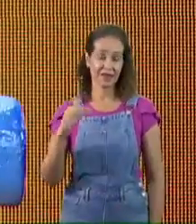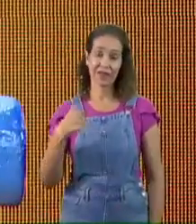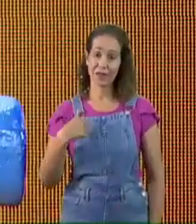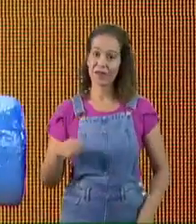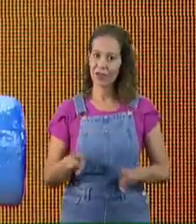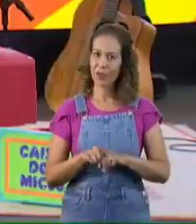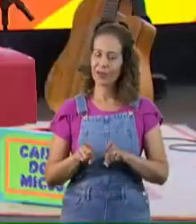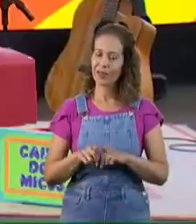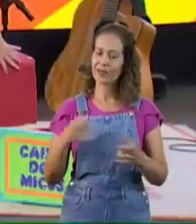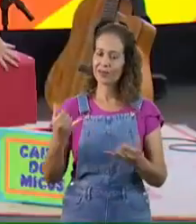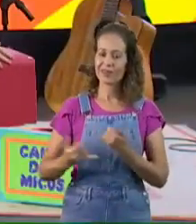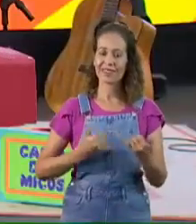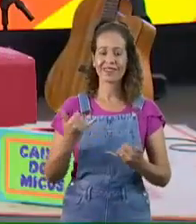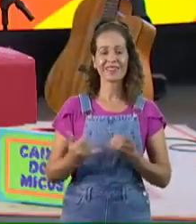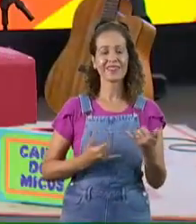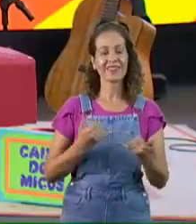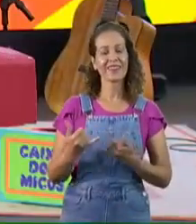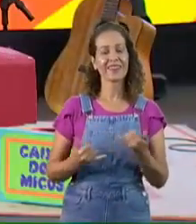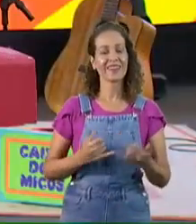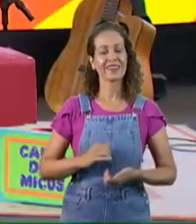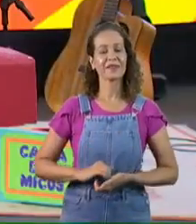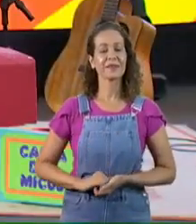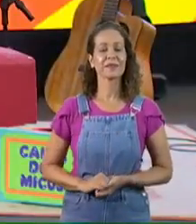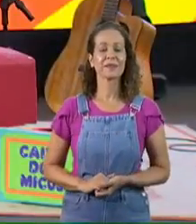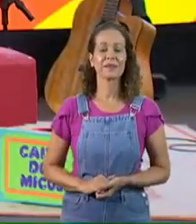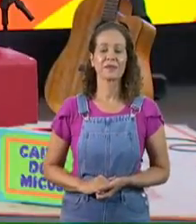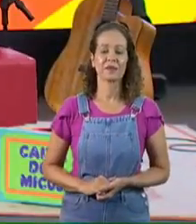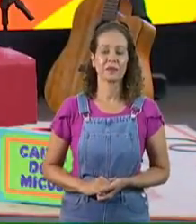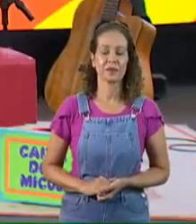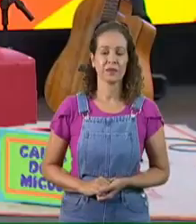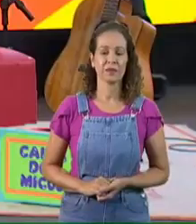né? A vez da Tia Marina. É, a minha vez de jogar. Vamos lá.